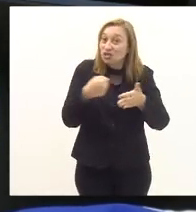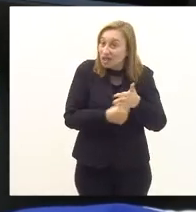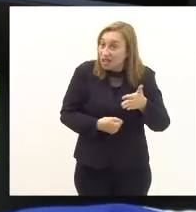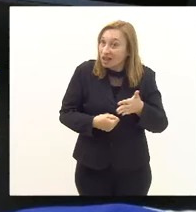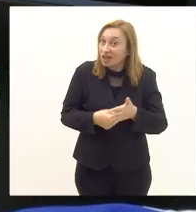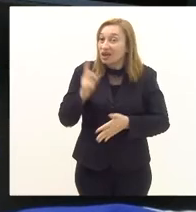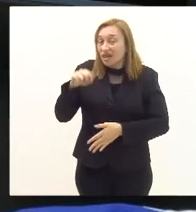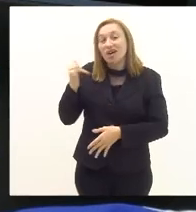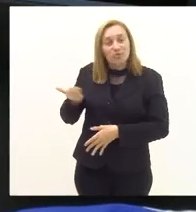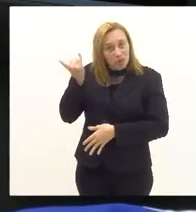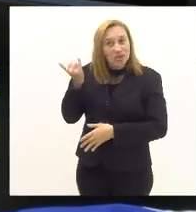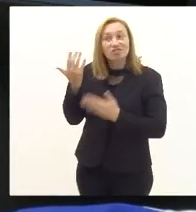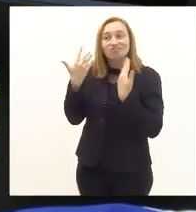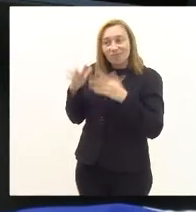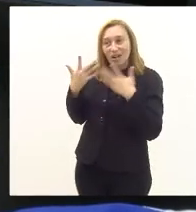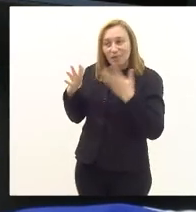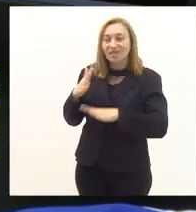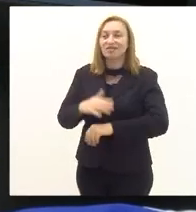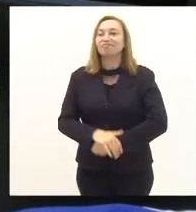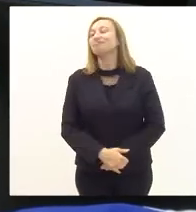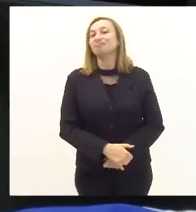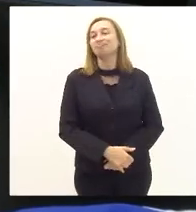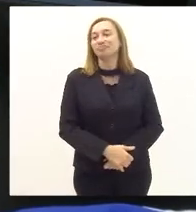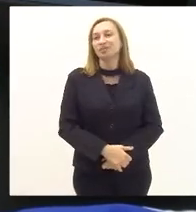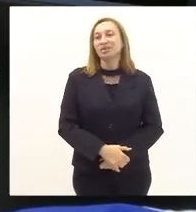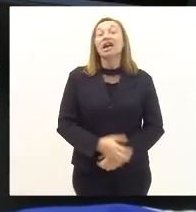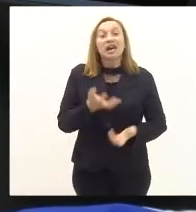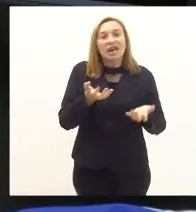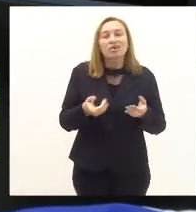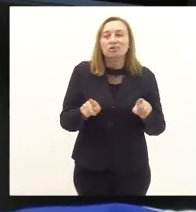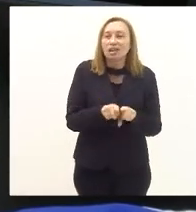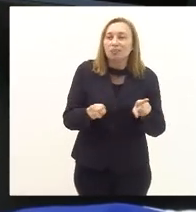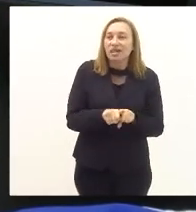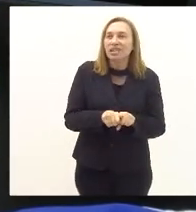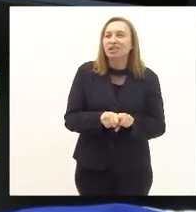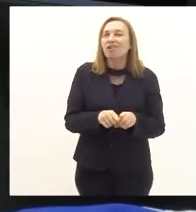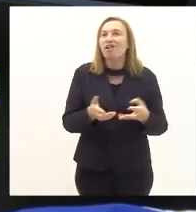isso é muito importante. Parabéns, Cláudio. Quero também